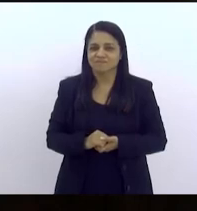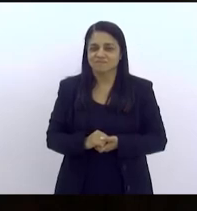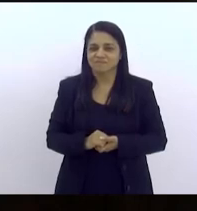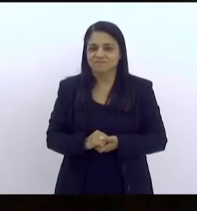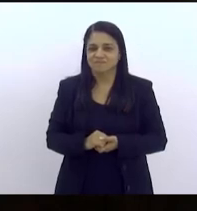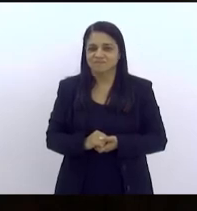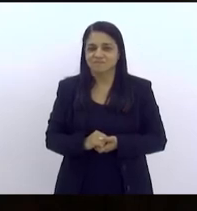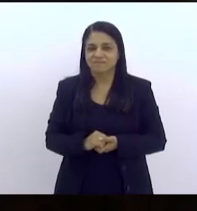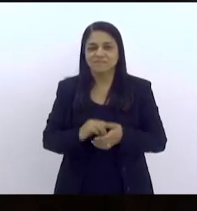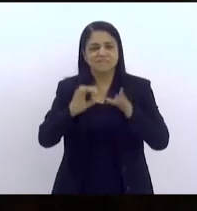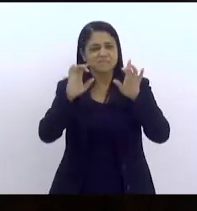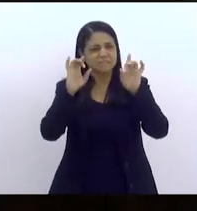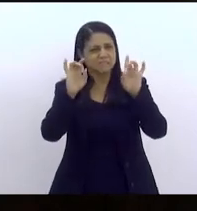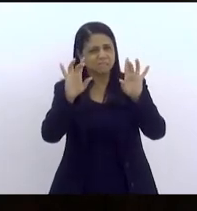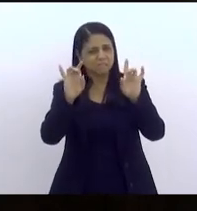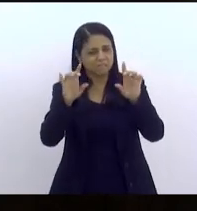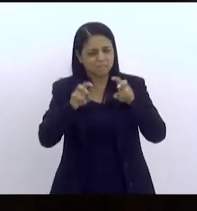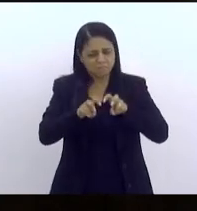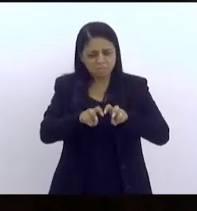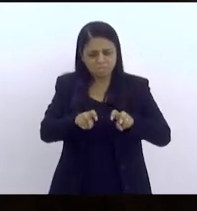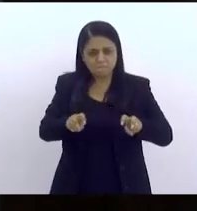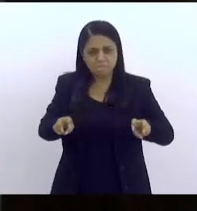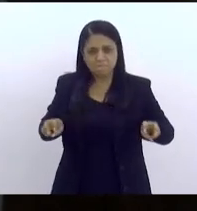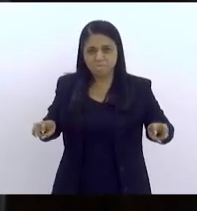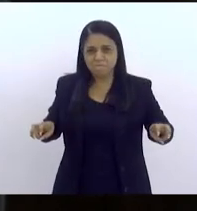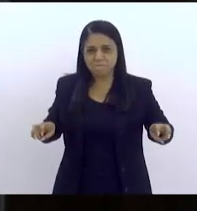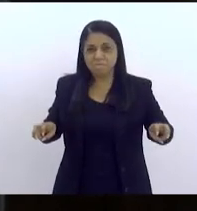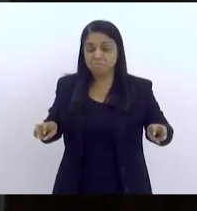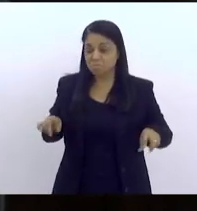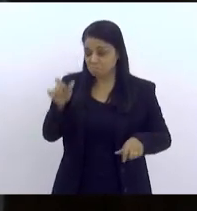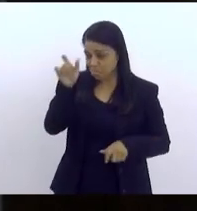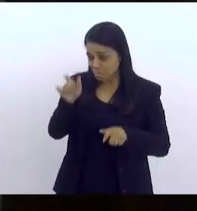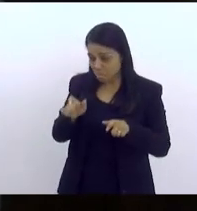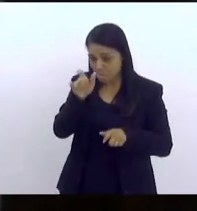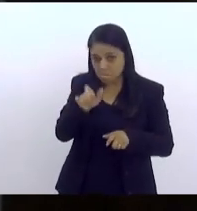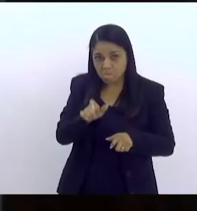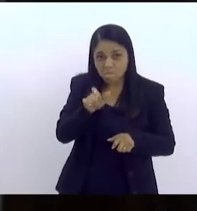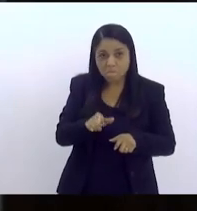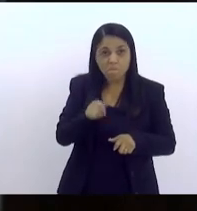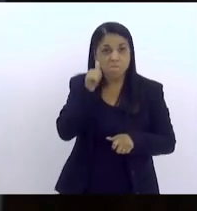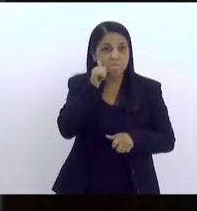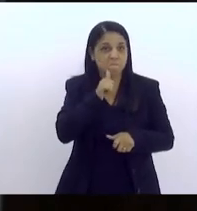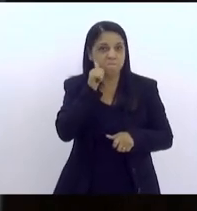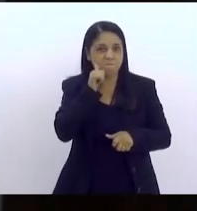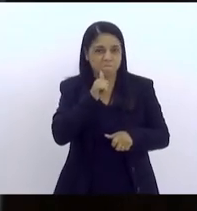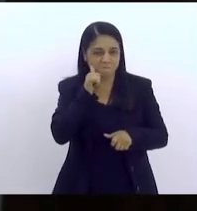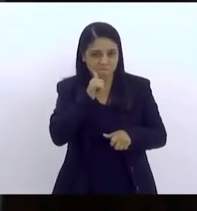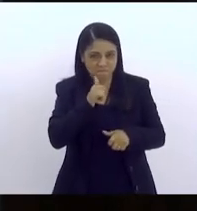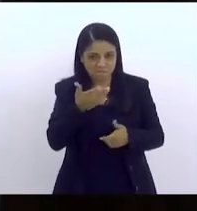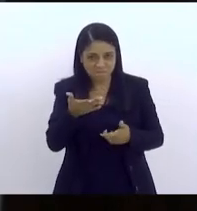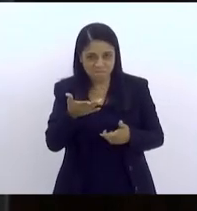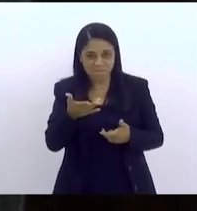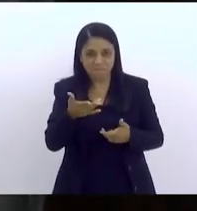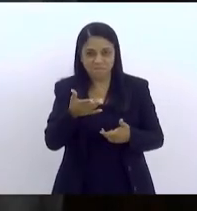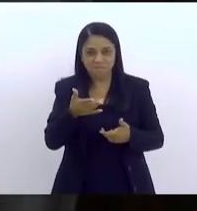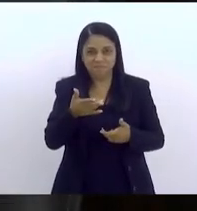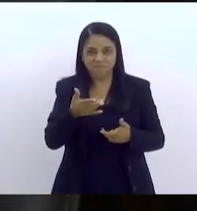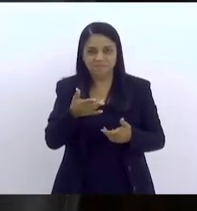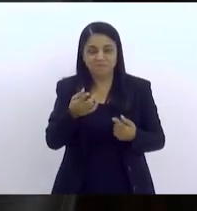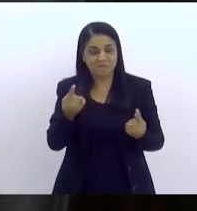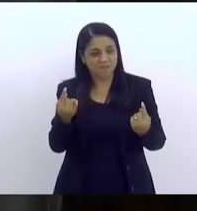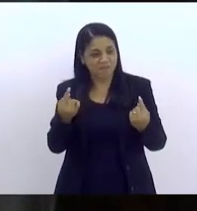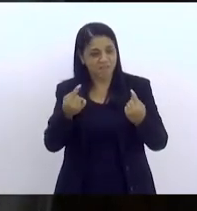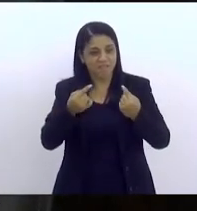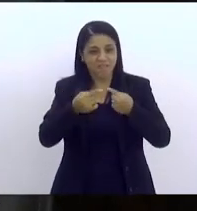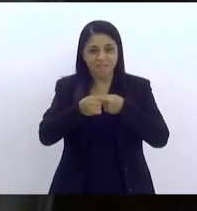especialmente essa mesa quase toda feminina que é uma inversão Da Lógica